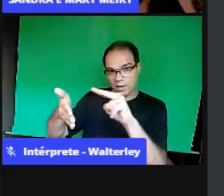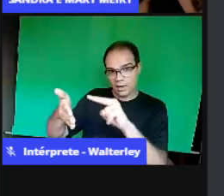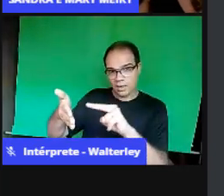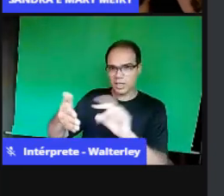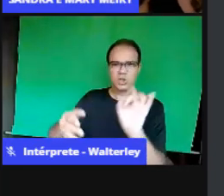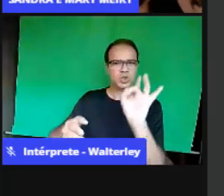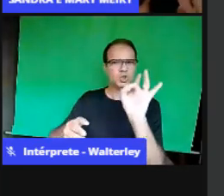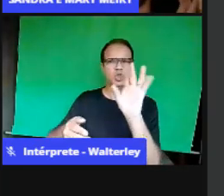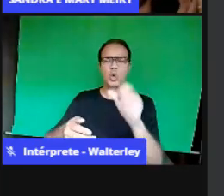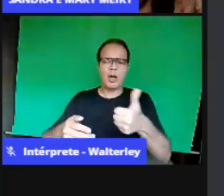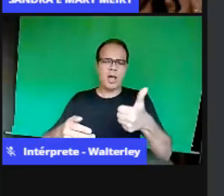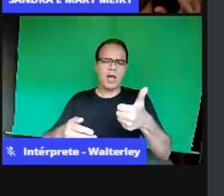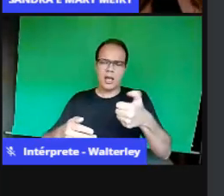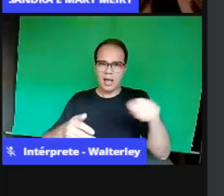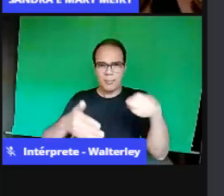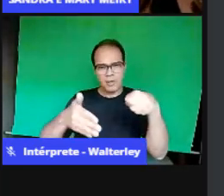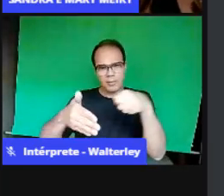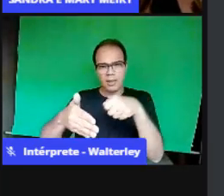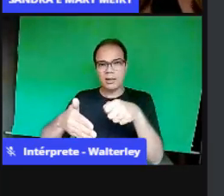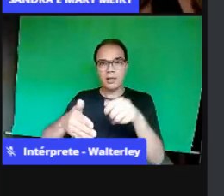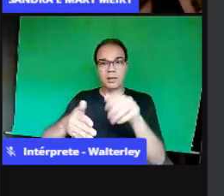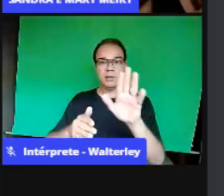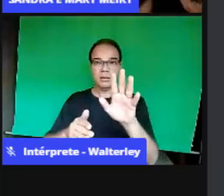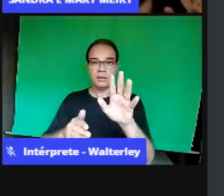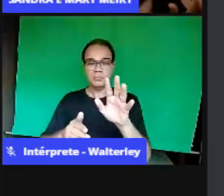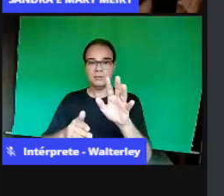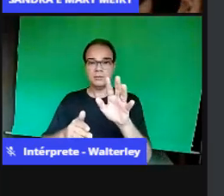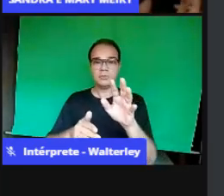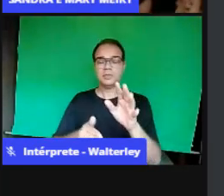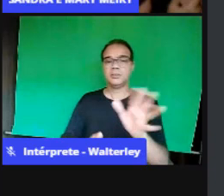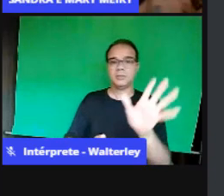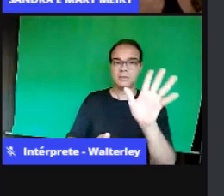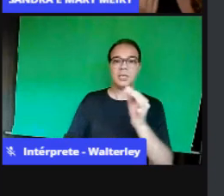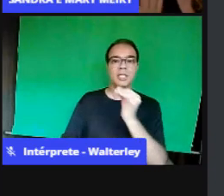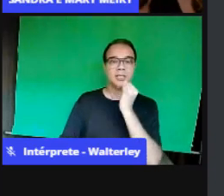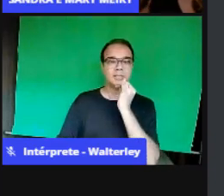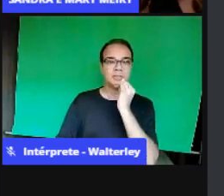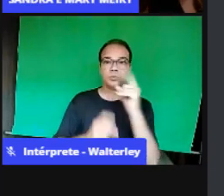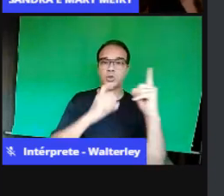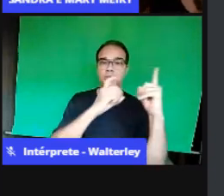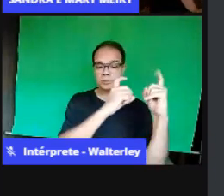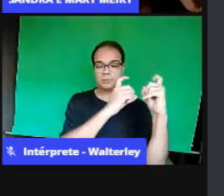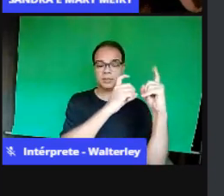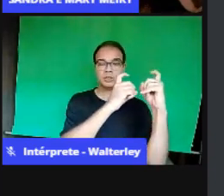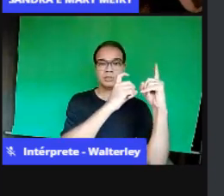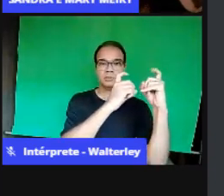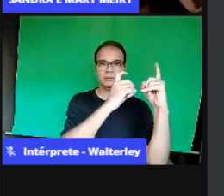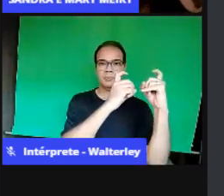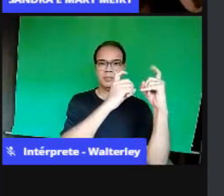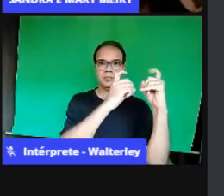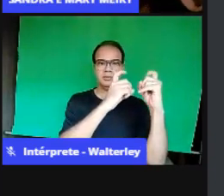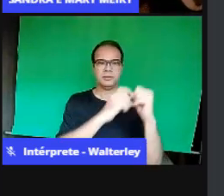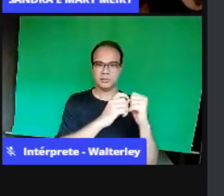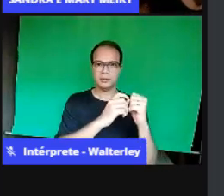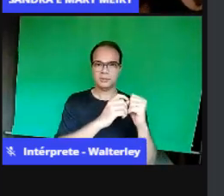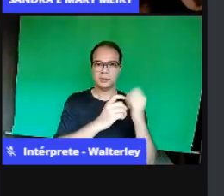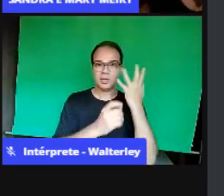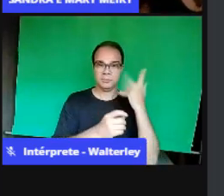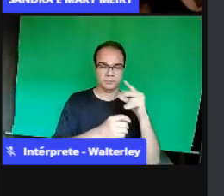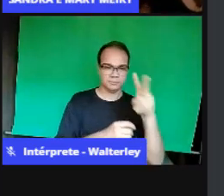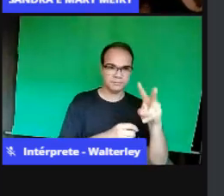na grafia. Não, é no reconhecimento de imagens, é no uso funcional das imagens.